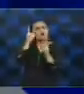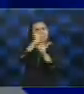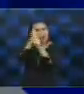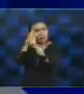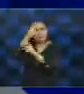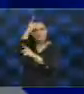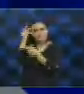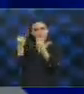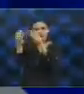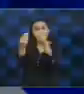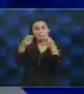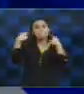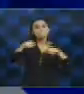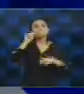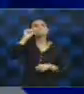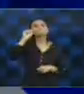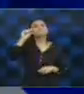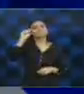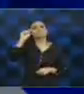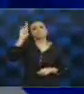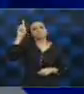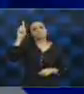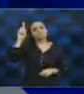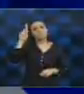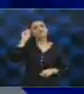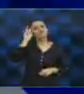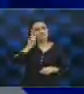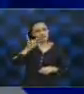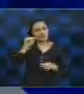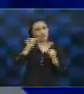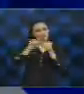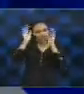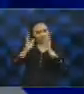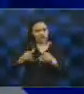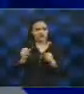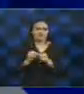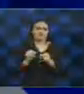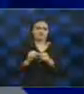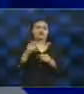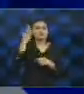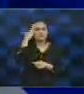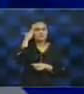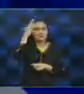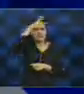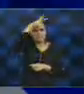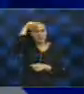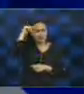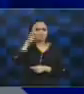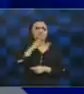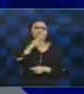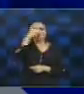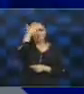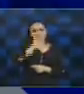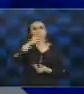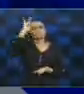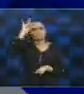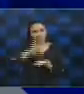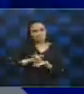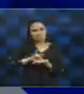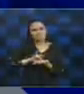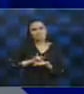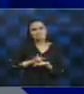cidade inteligente, que já está sendo executado. E, por outro lado, eu sei que Manaus me conhece muito bem. E sei